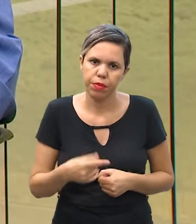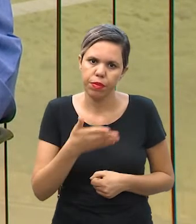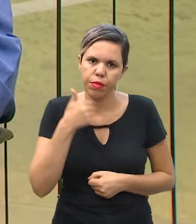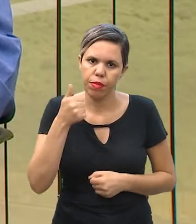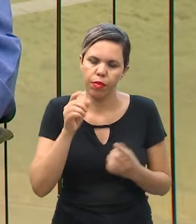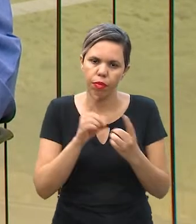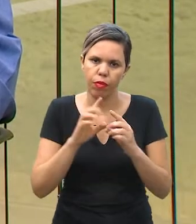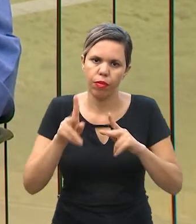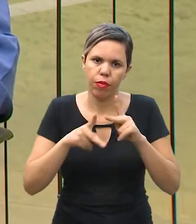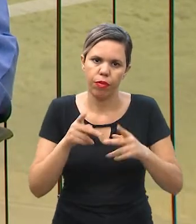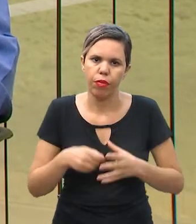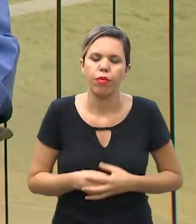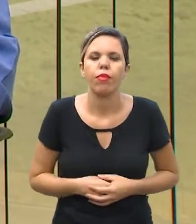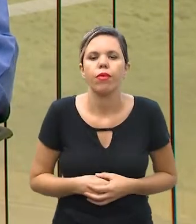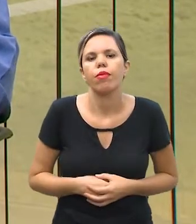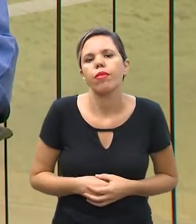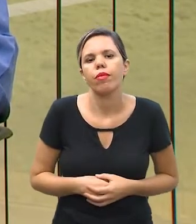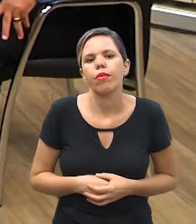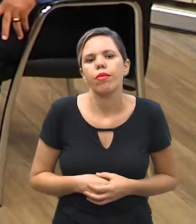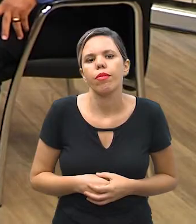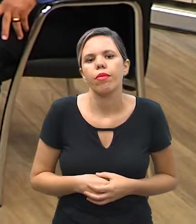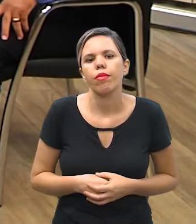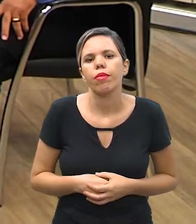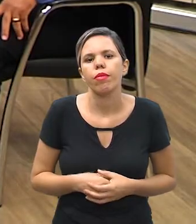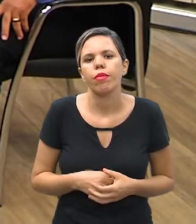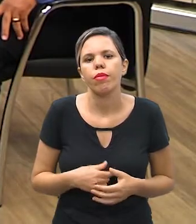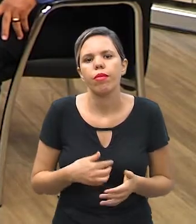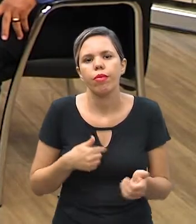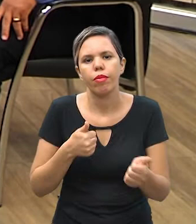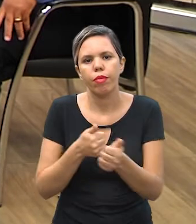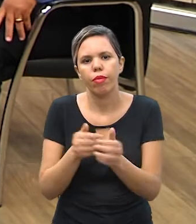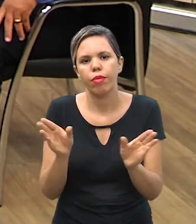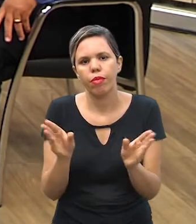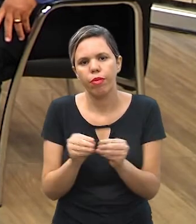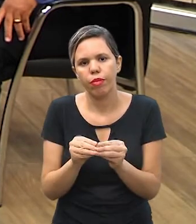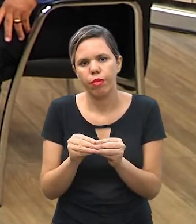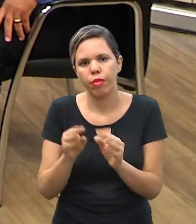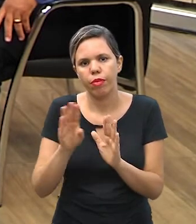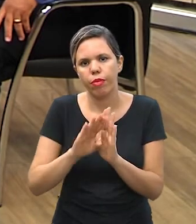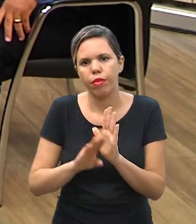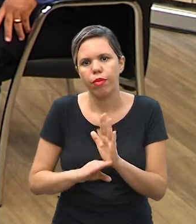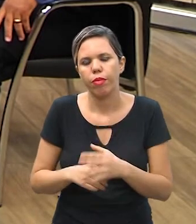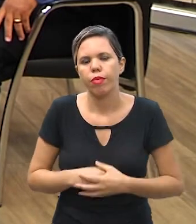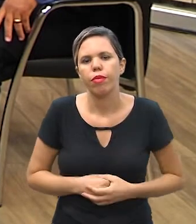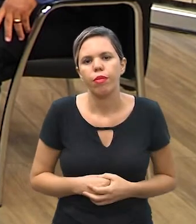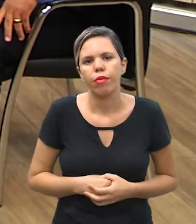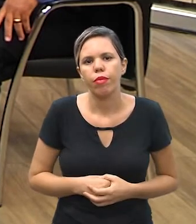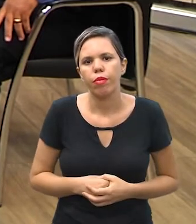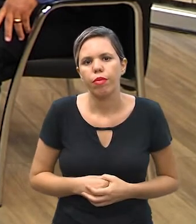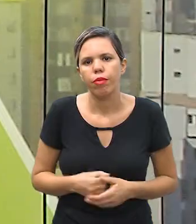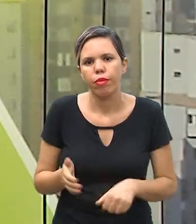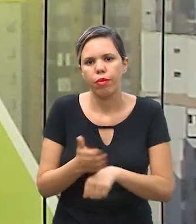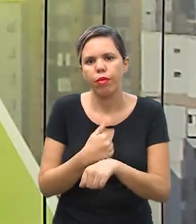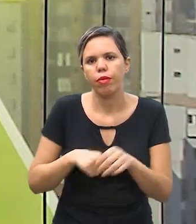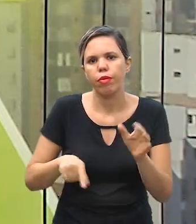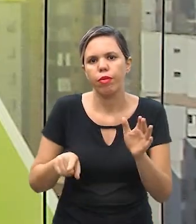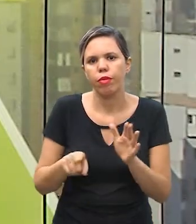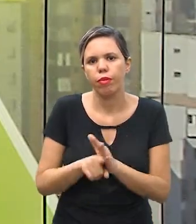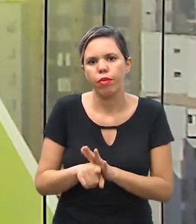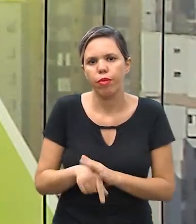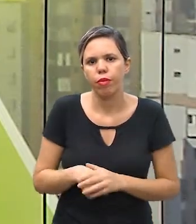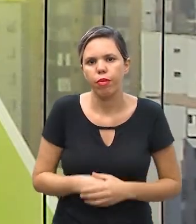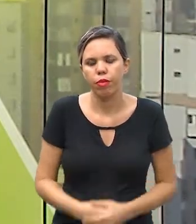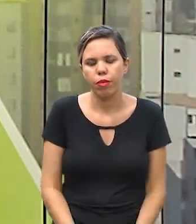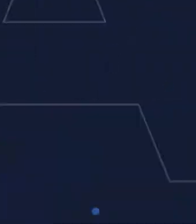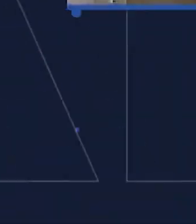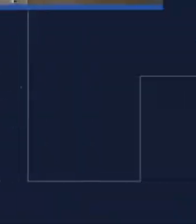município melhore e atenda a toda a população. Vereador, nós já estamos nos encaminhando para o fim do nosso programa, mas antes nós